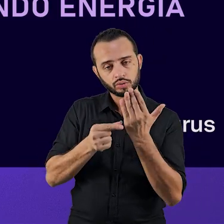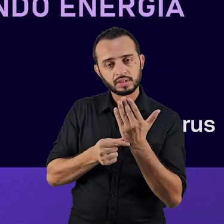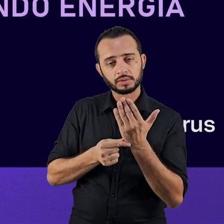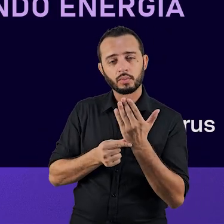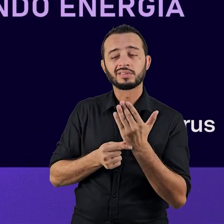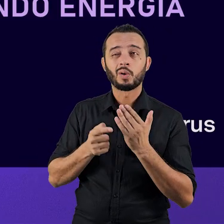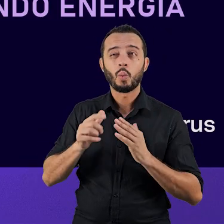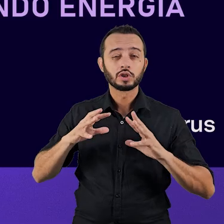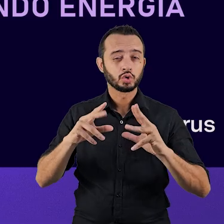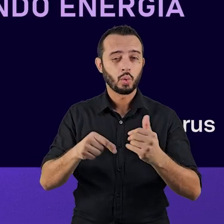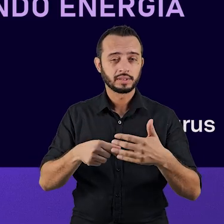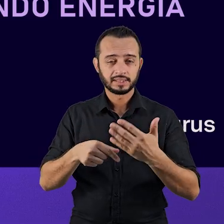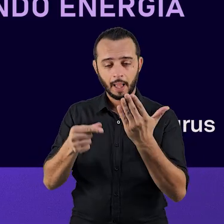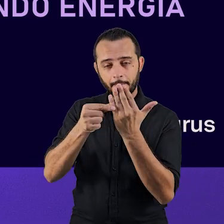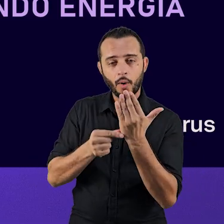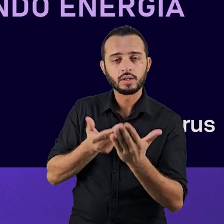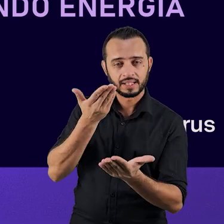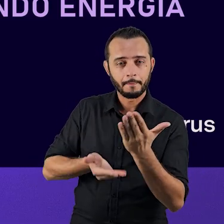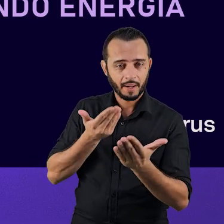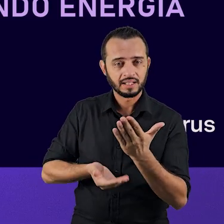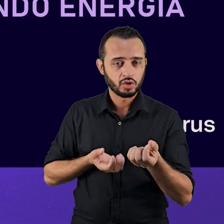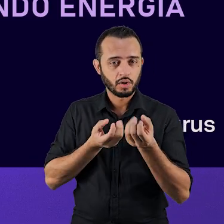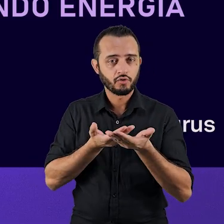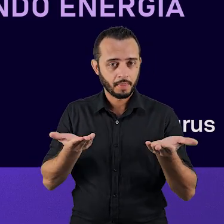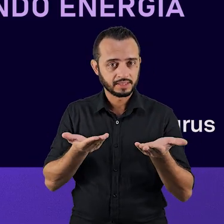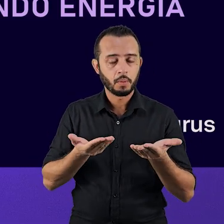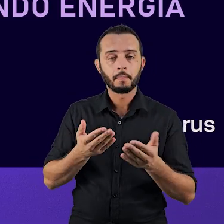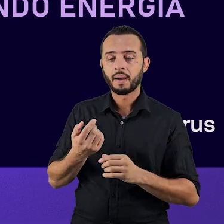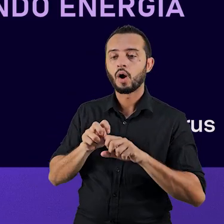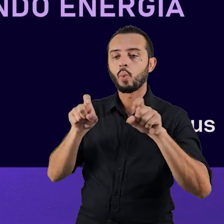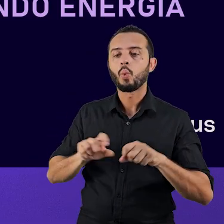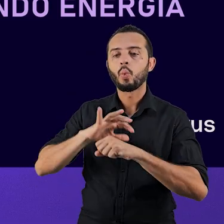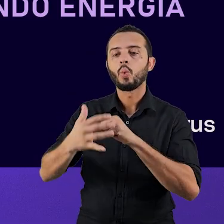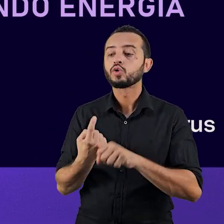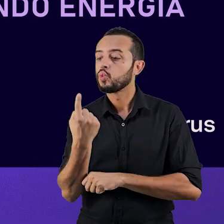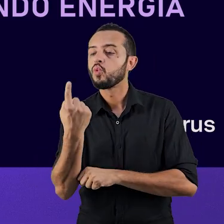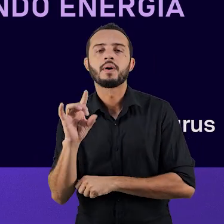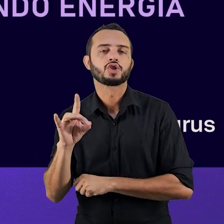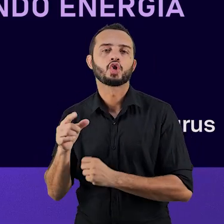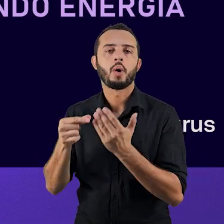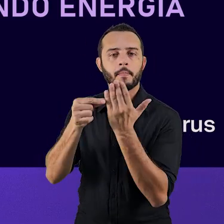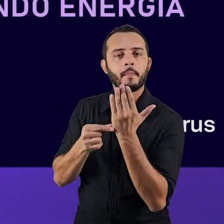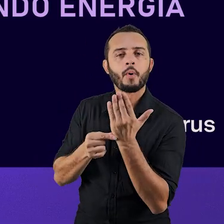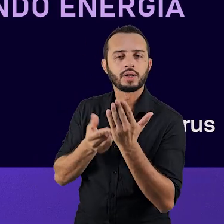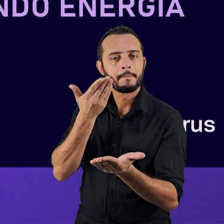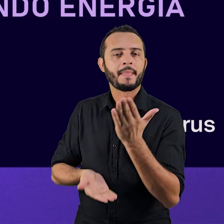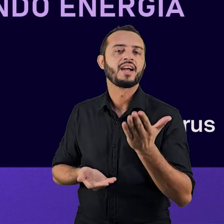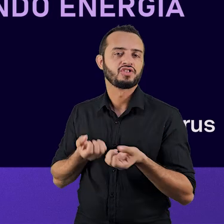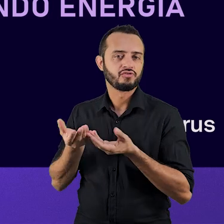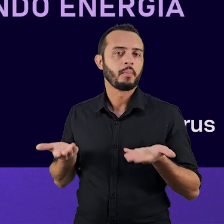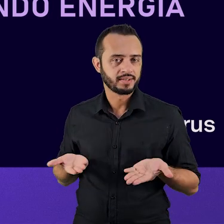estão, quase todas as portas estão perdendo informação, para a computação quântica na qual uma única